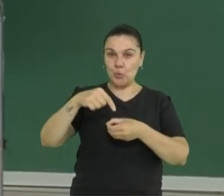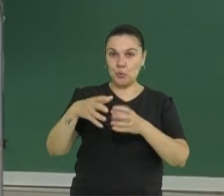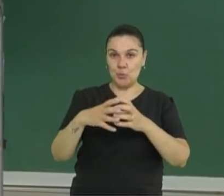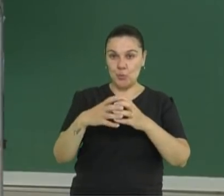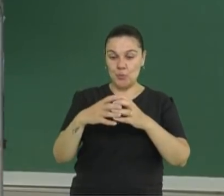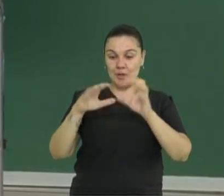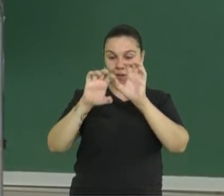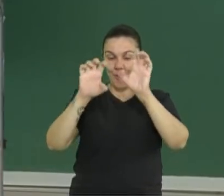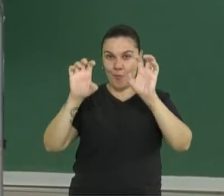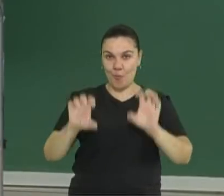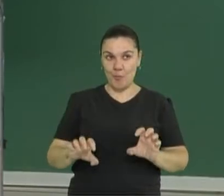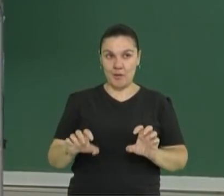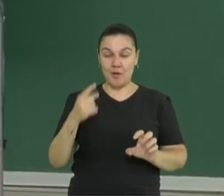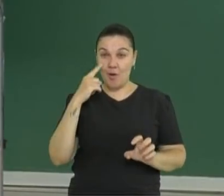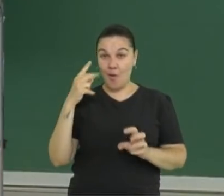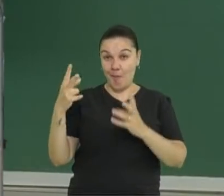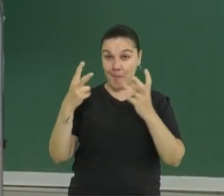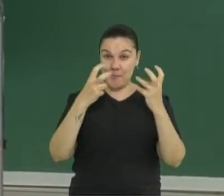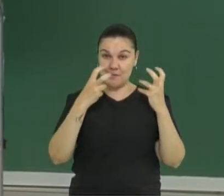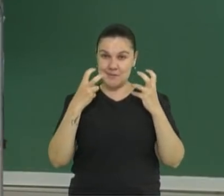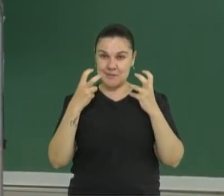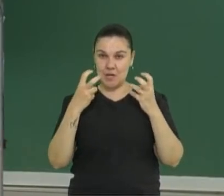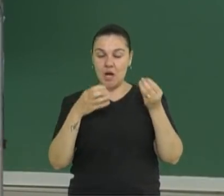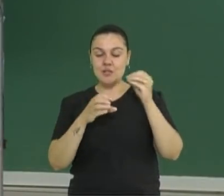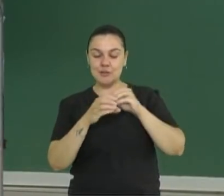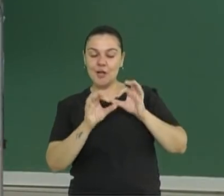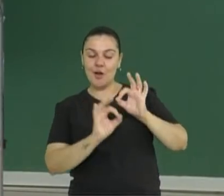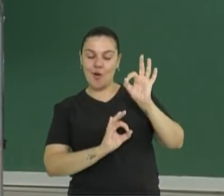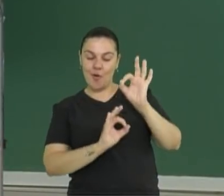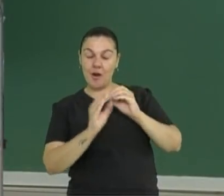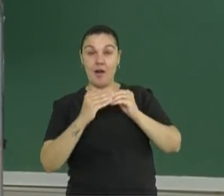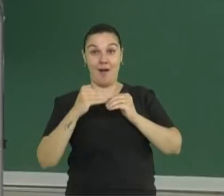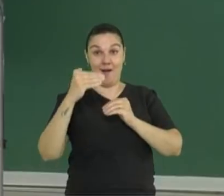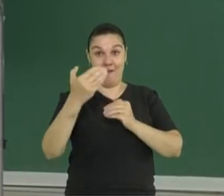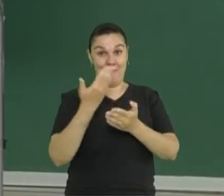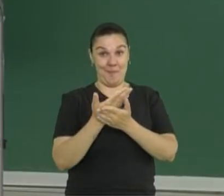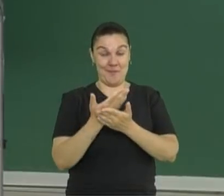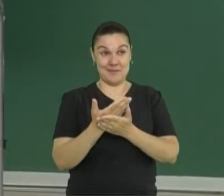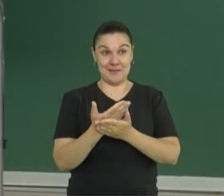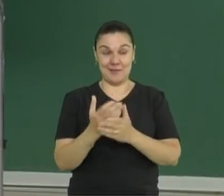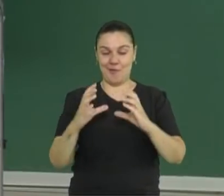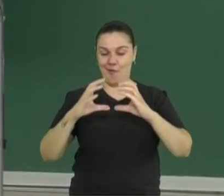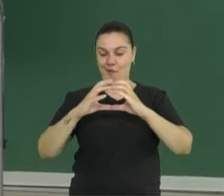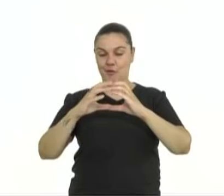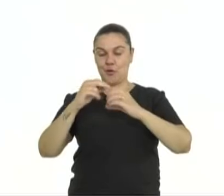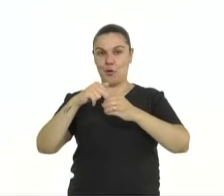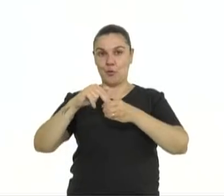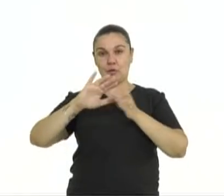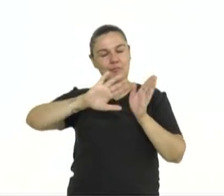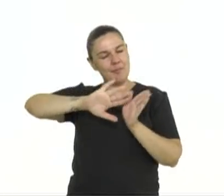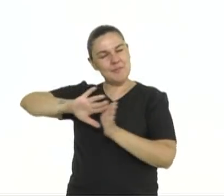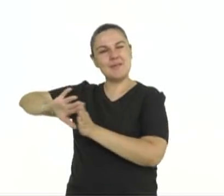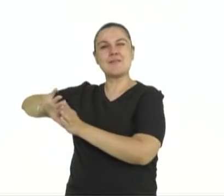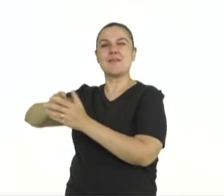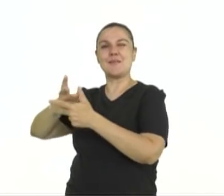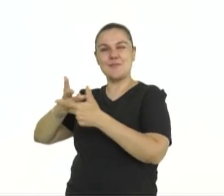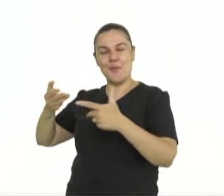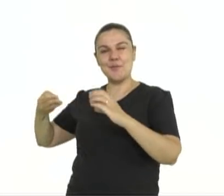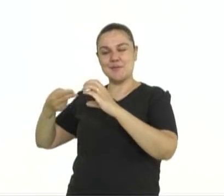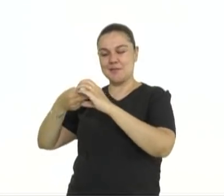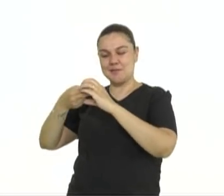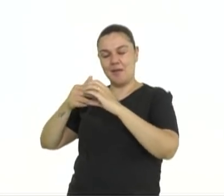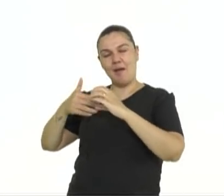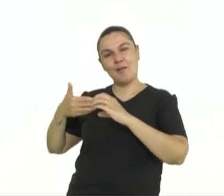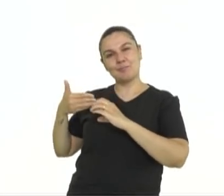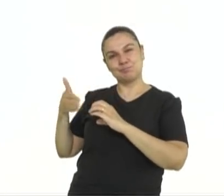algumas estruturas. Percebam que a gente está continuando a aula passada. Então, agora a gente vai esquecer um pouquinho do citoplasma,